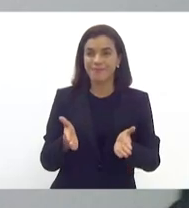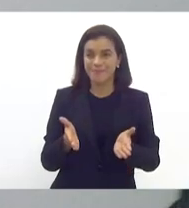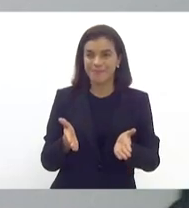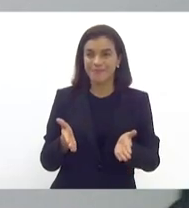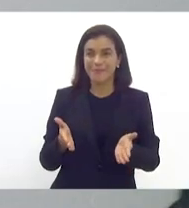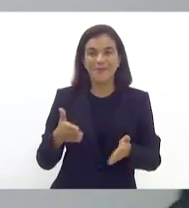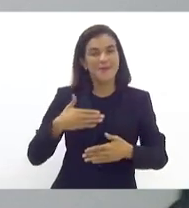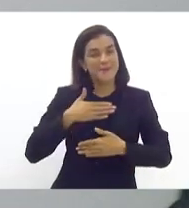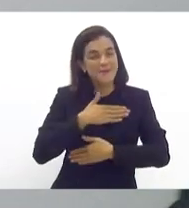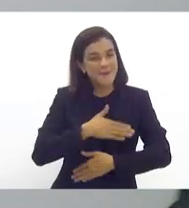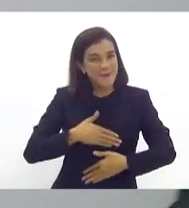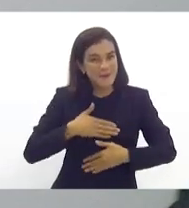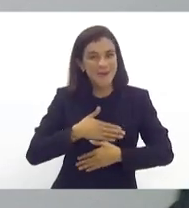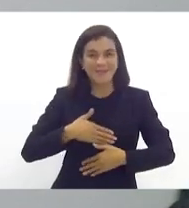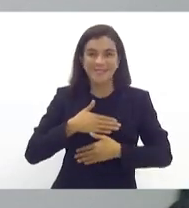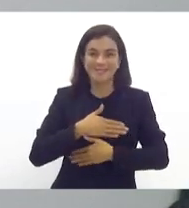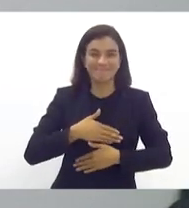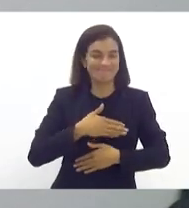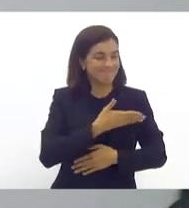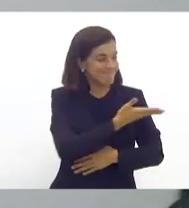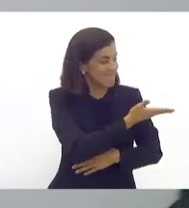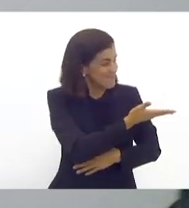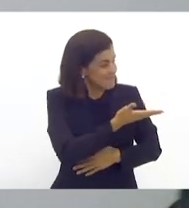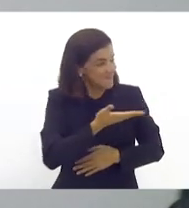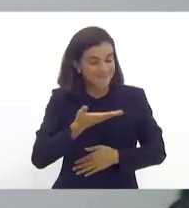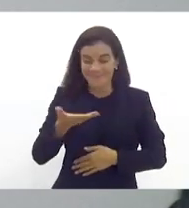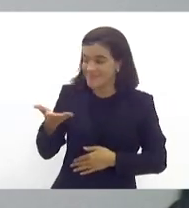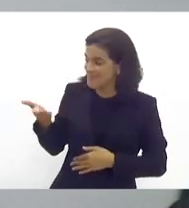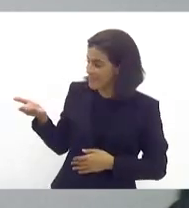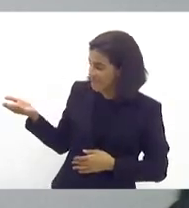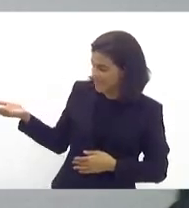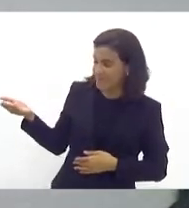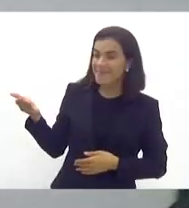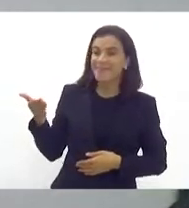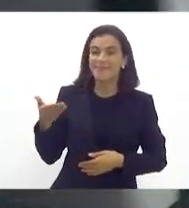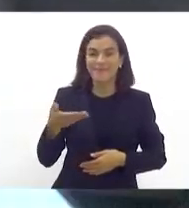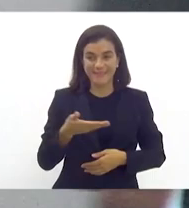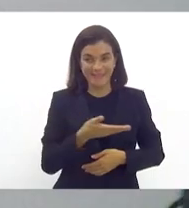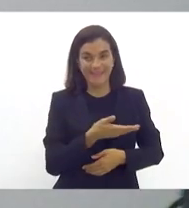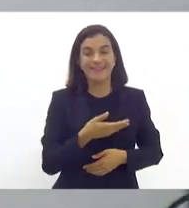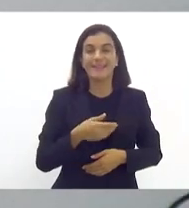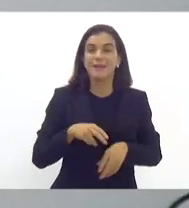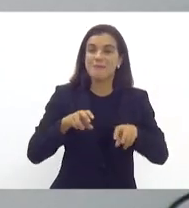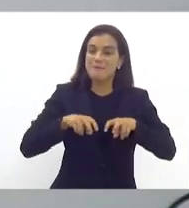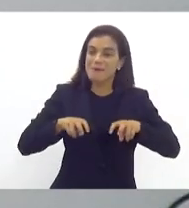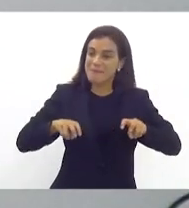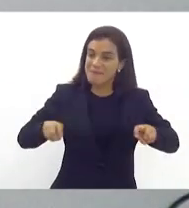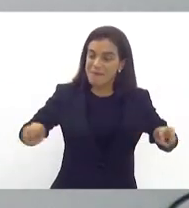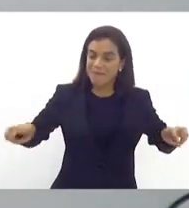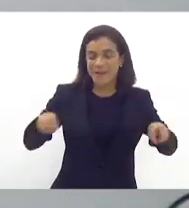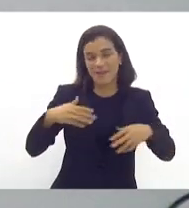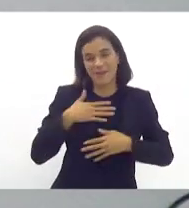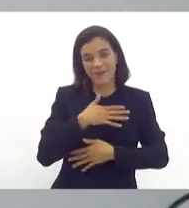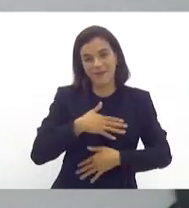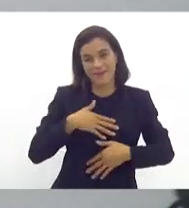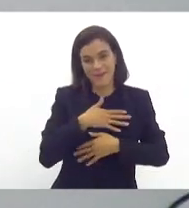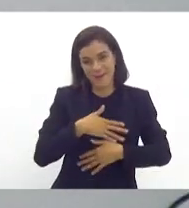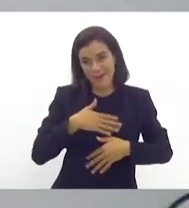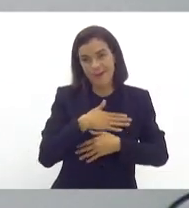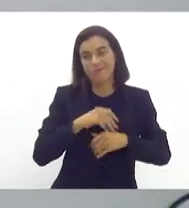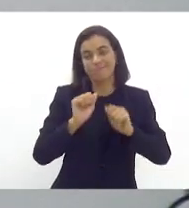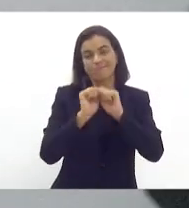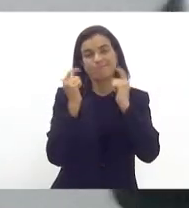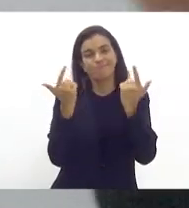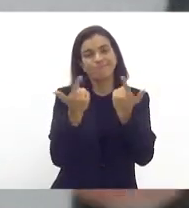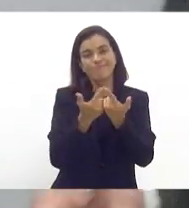de cumprimentar essa Seleta mesa desse Parlamento que eu tanto gosto porque é a casa